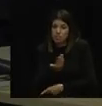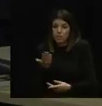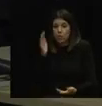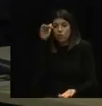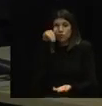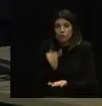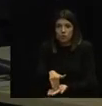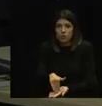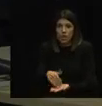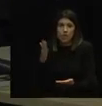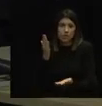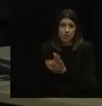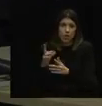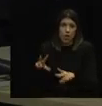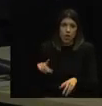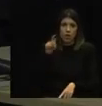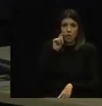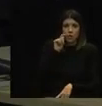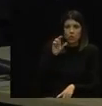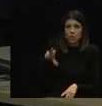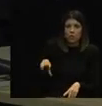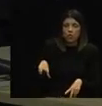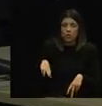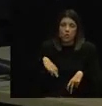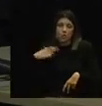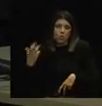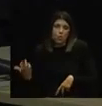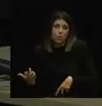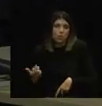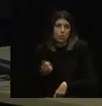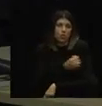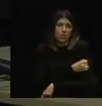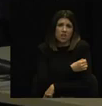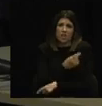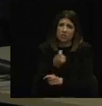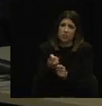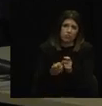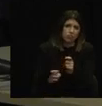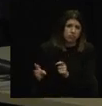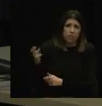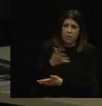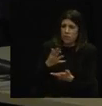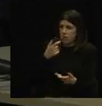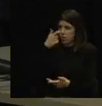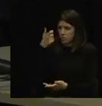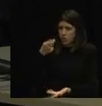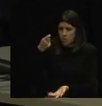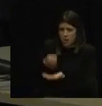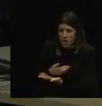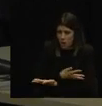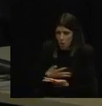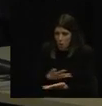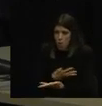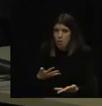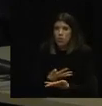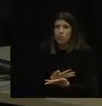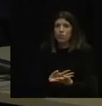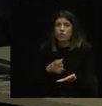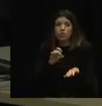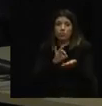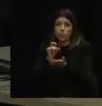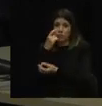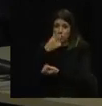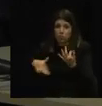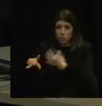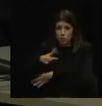destinados ao consumo de luxo, turismo massificado, custo da habitação incomportável para a maioria, expulsão da população, destruição do tecido